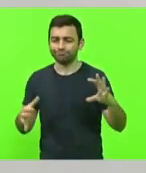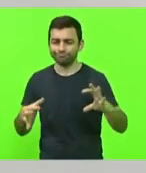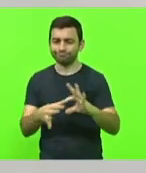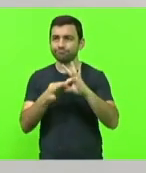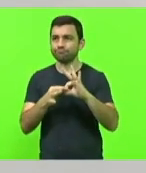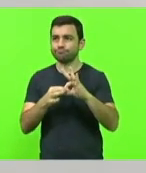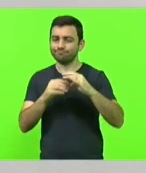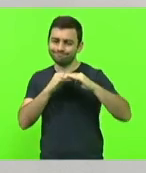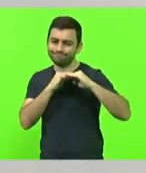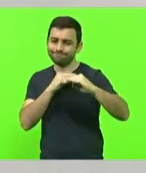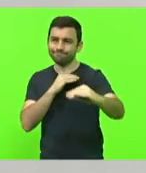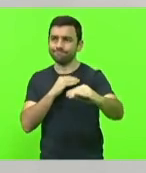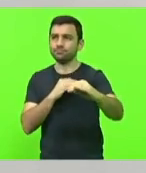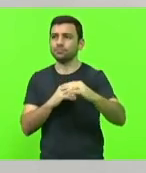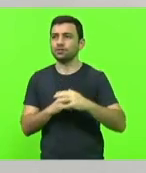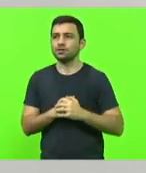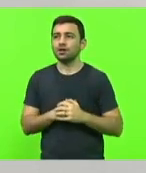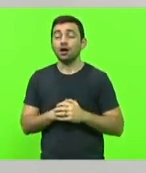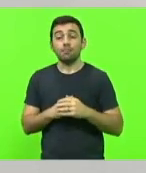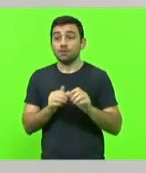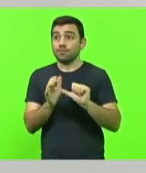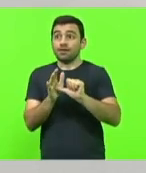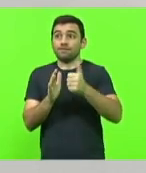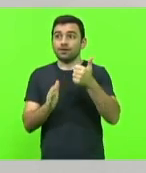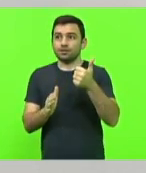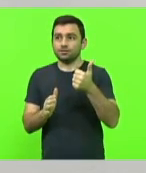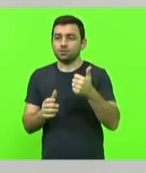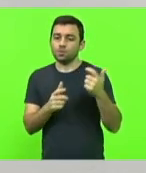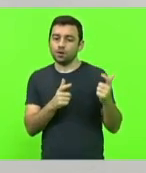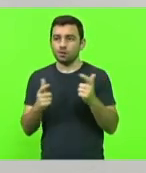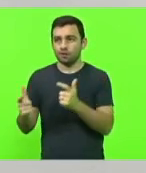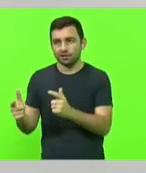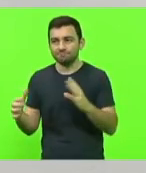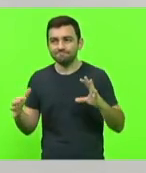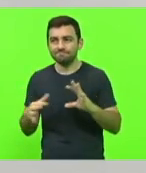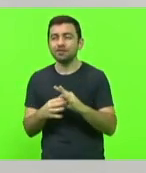inclusive, de forma inédita, dois oceanos. Foi